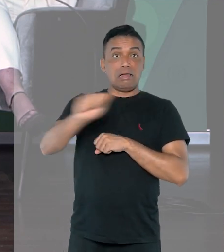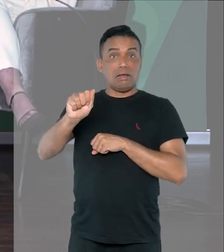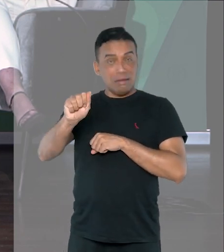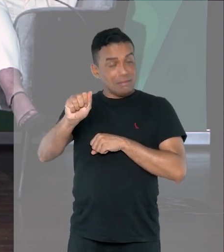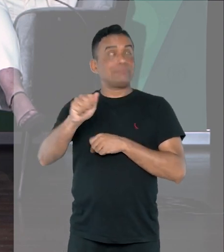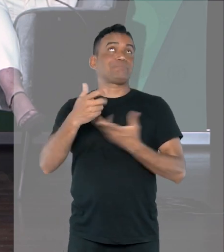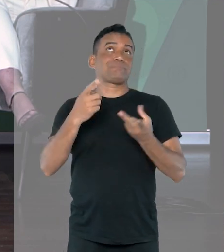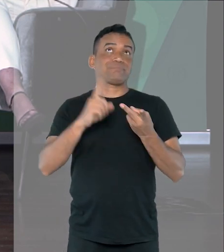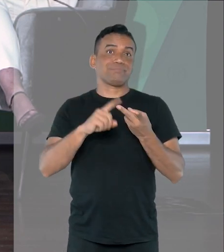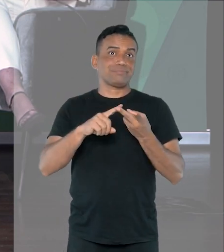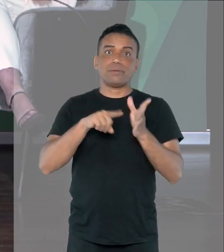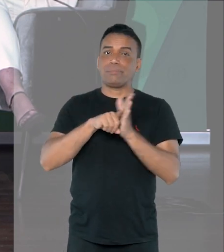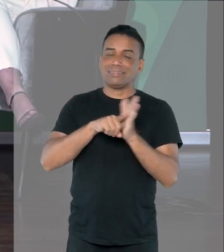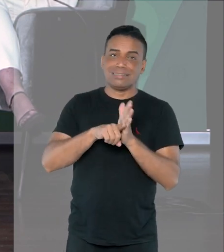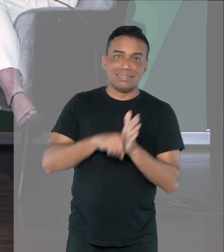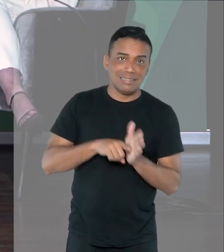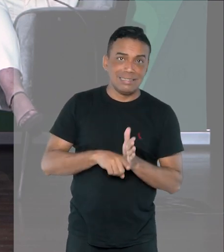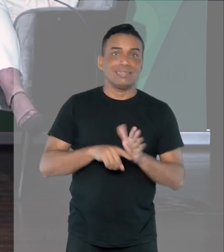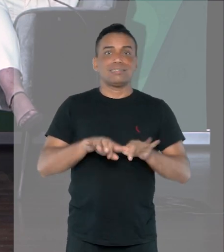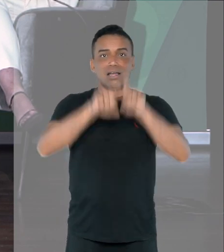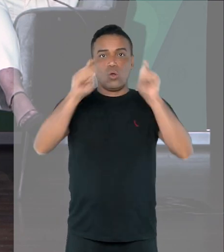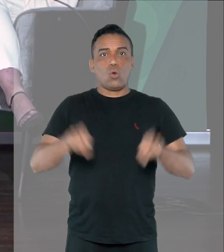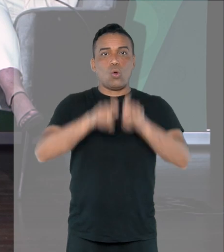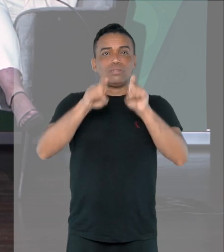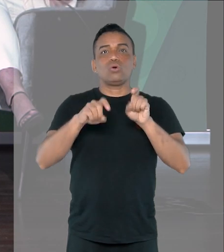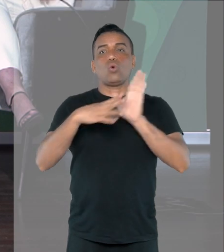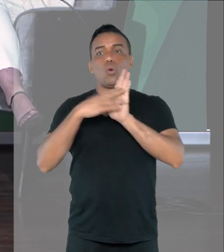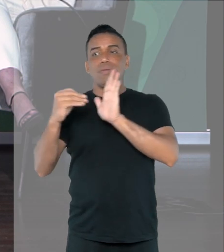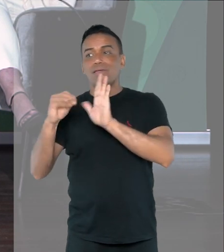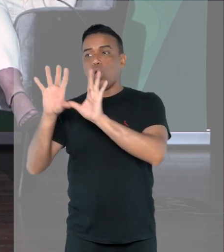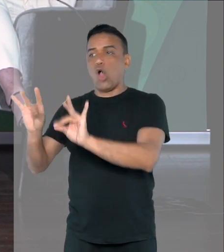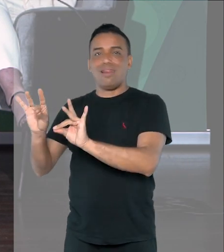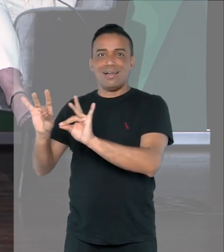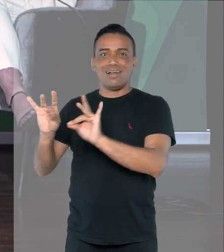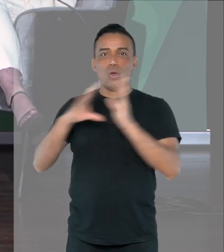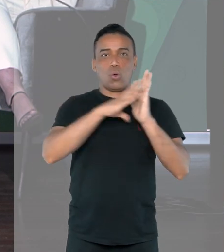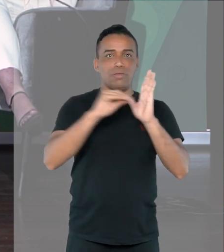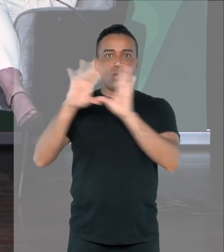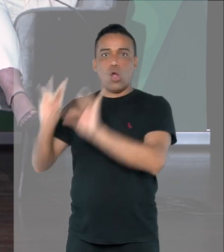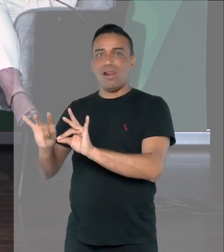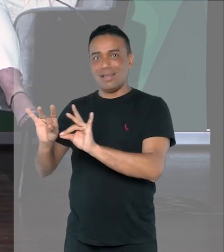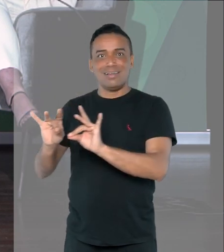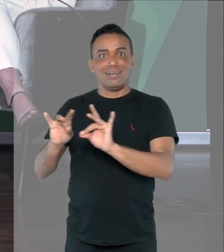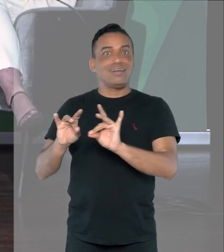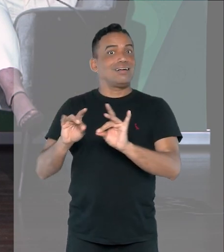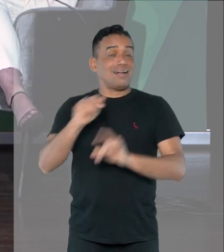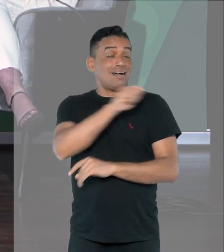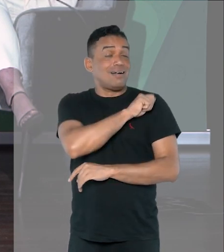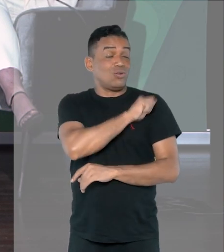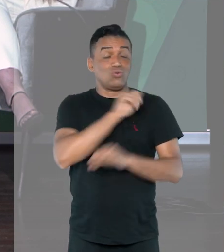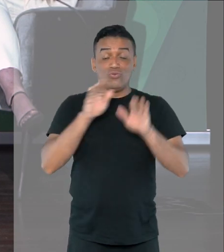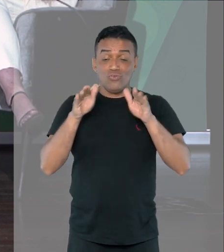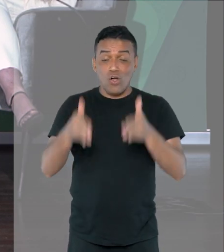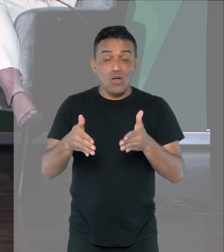artificial, muita pesquisa de computador copia e cola, os alunos se concentrando muito pouco